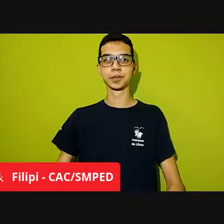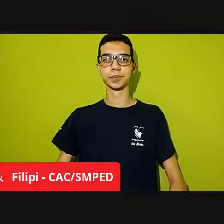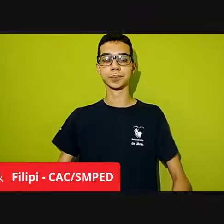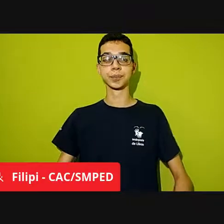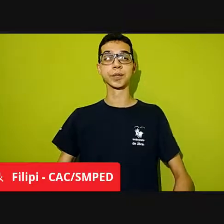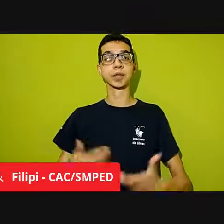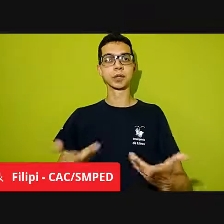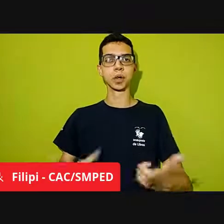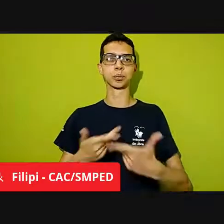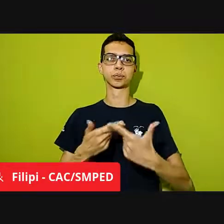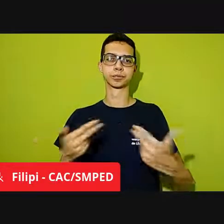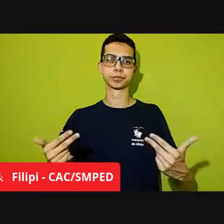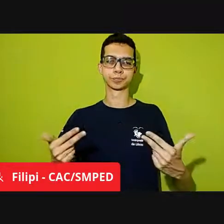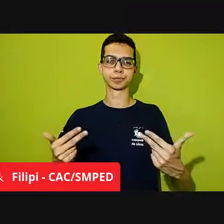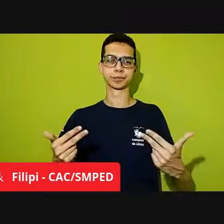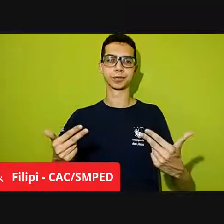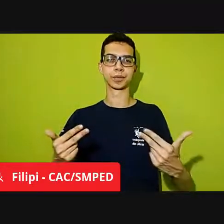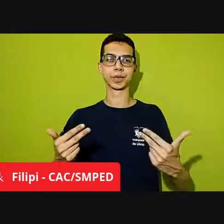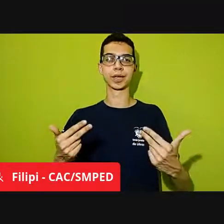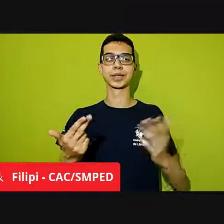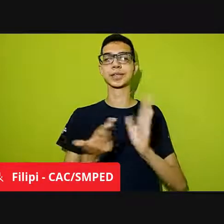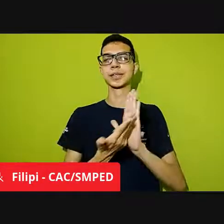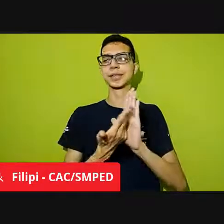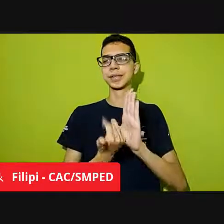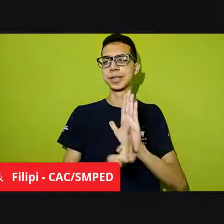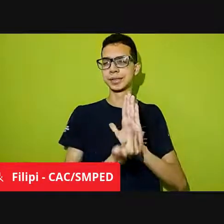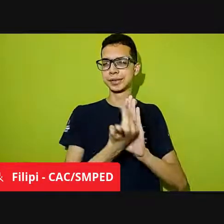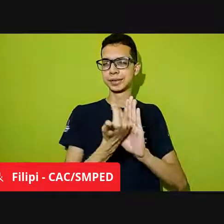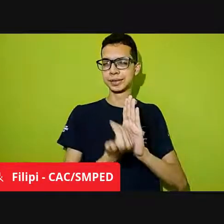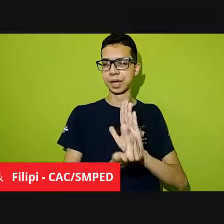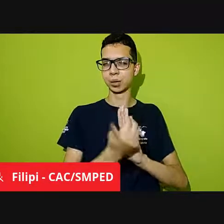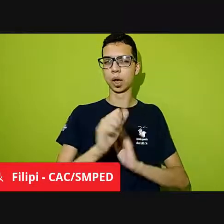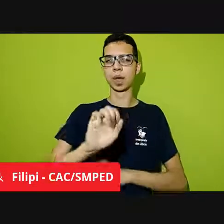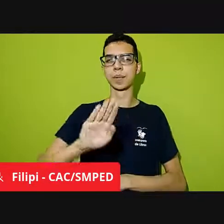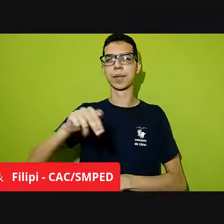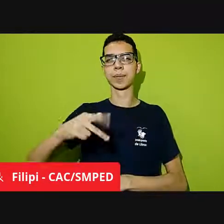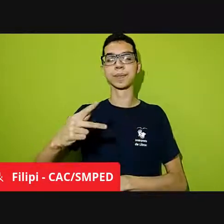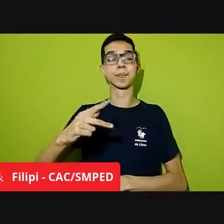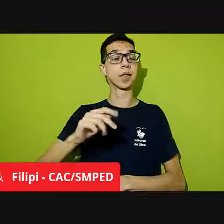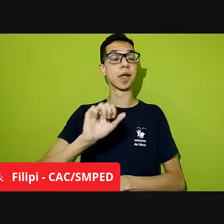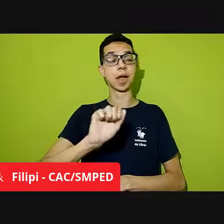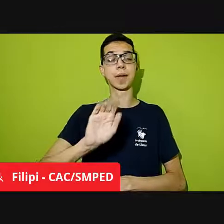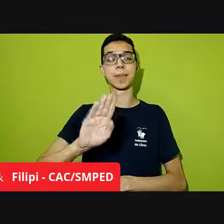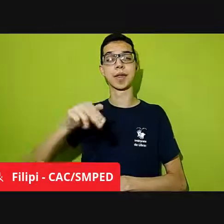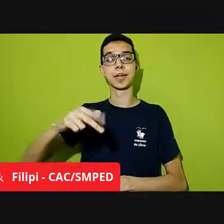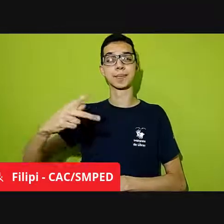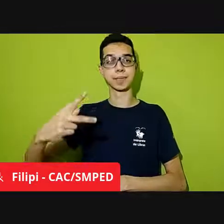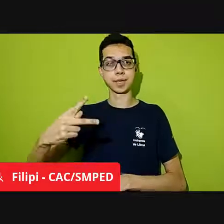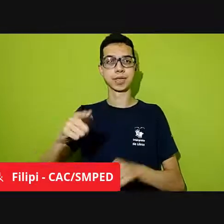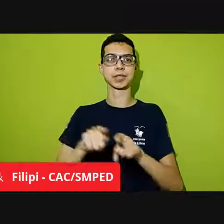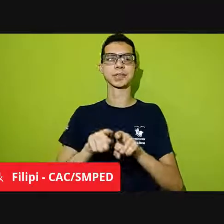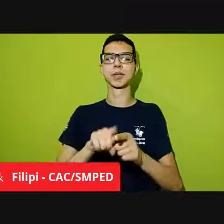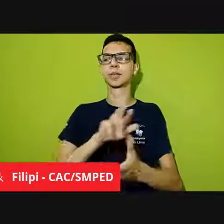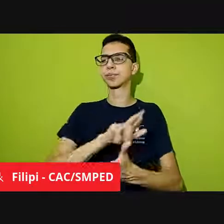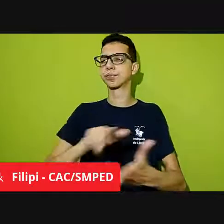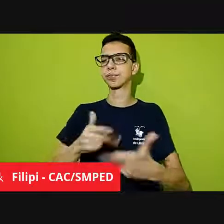Esses princípios, né, do desenho universal, da ABNT, das pesquisas relacionadas ao Romeu Sasaki, e diversas outras práticas